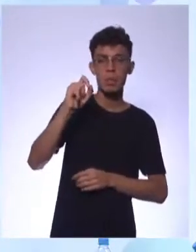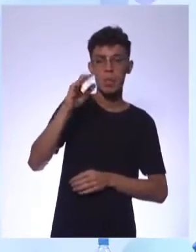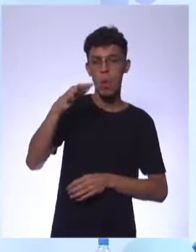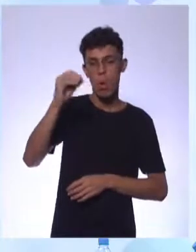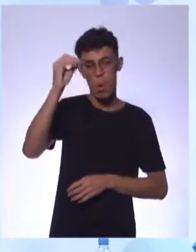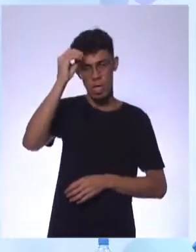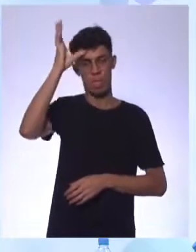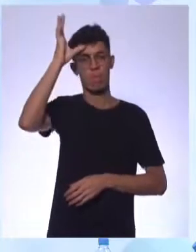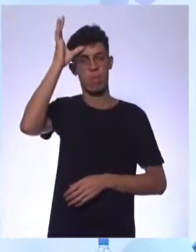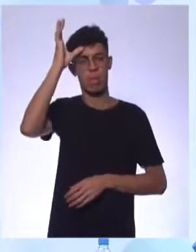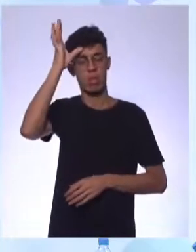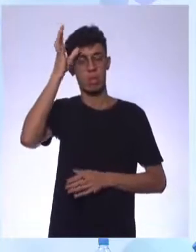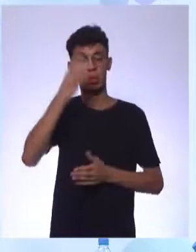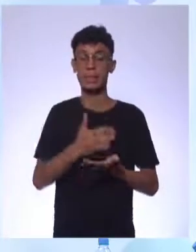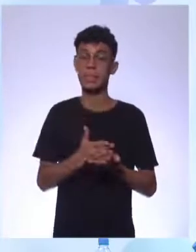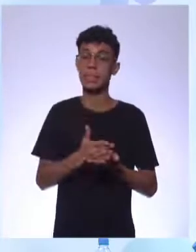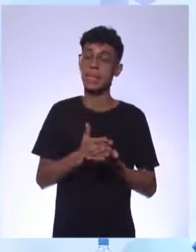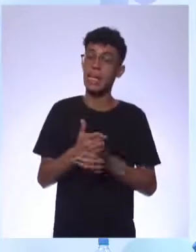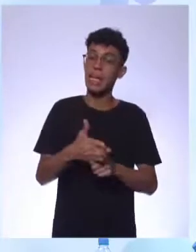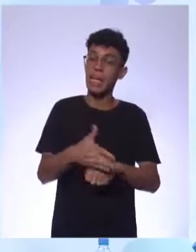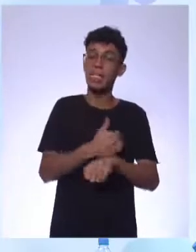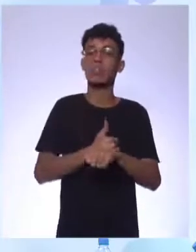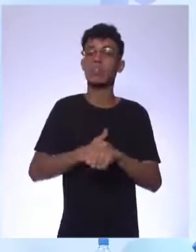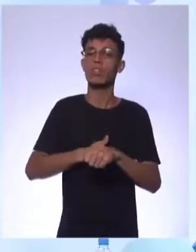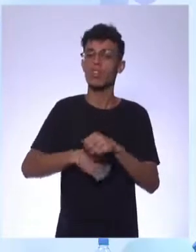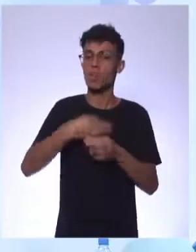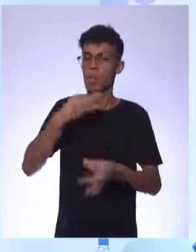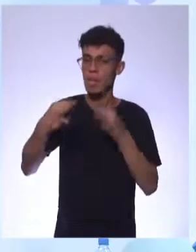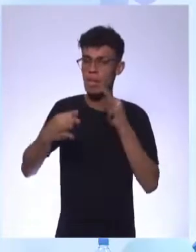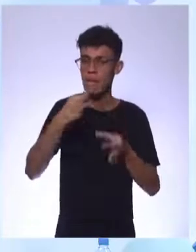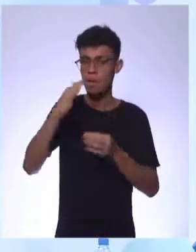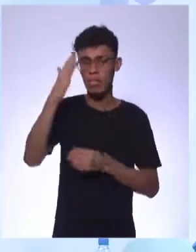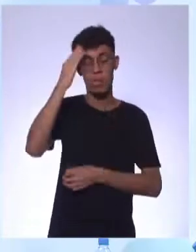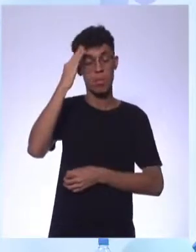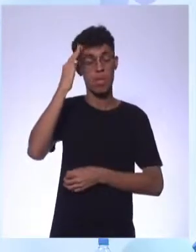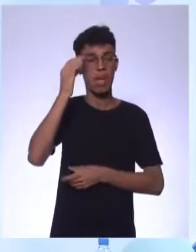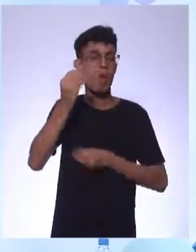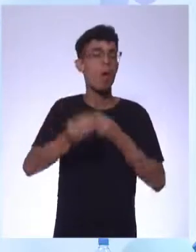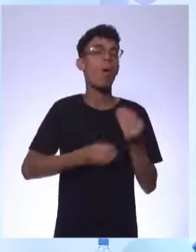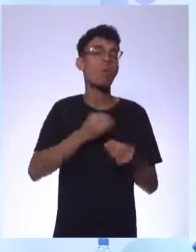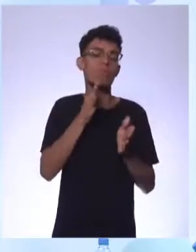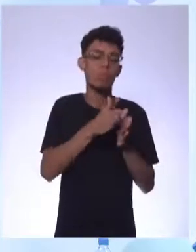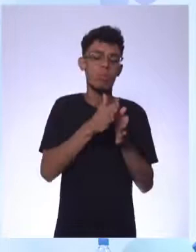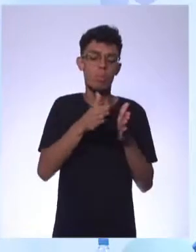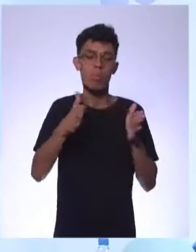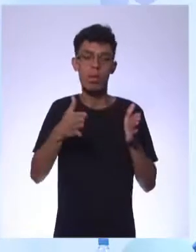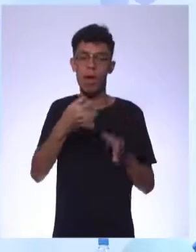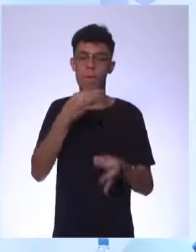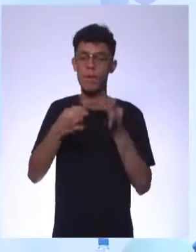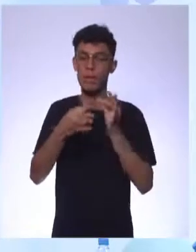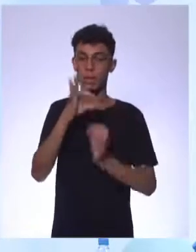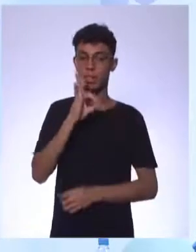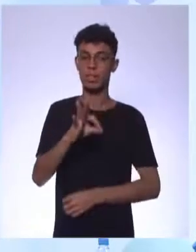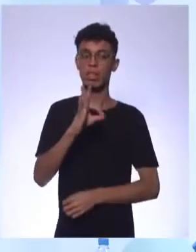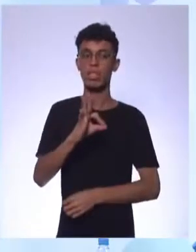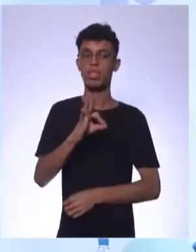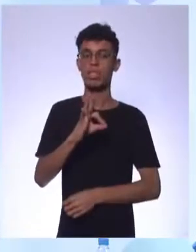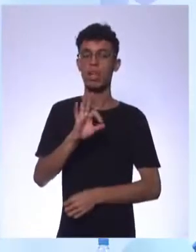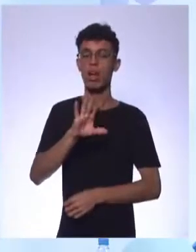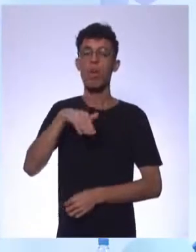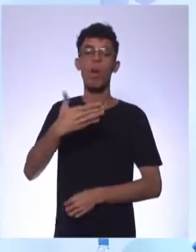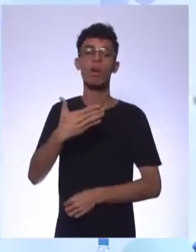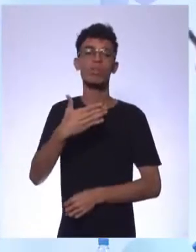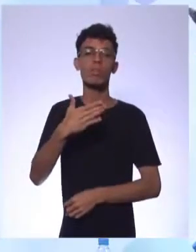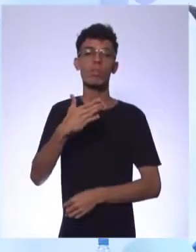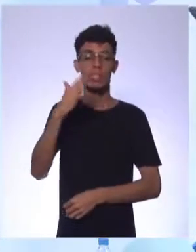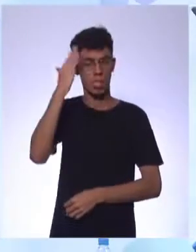O problema é a forma como organizamos essa opinião, né? De maneira adequada é quando a gente se prepara